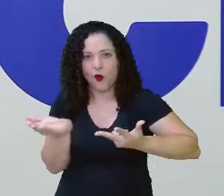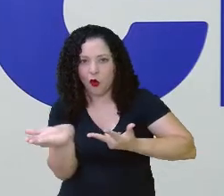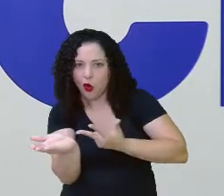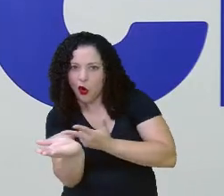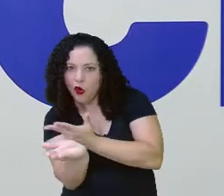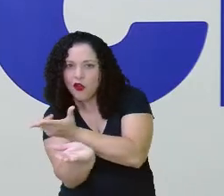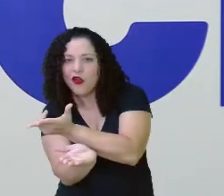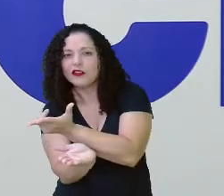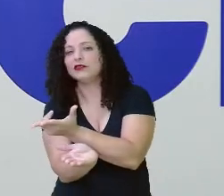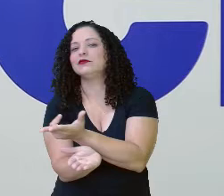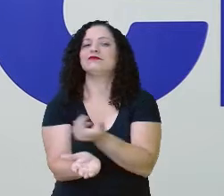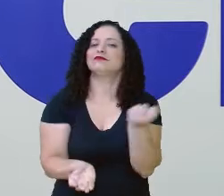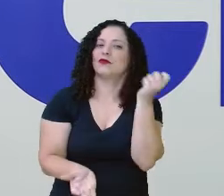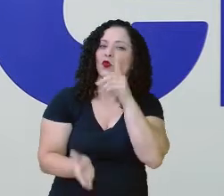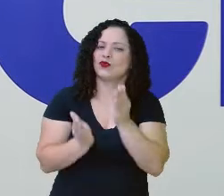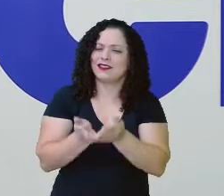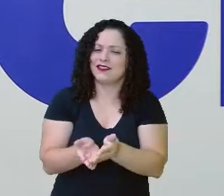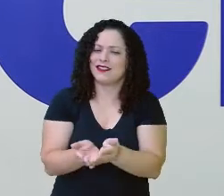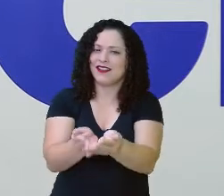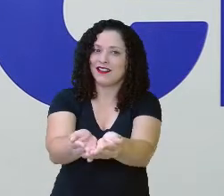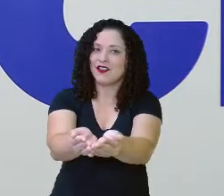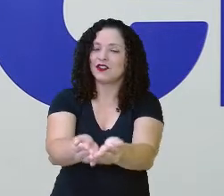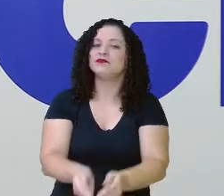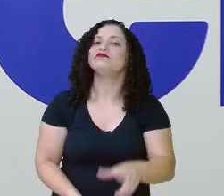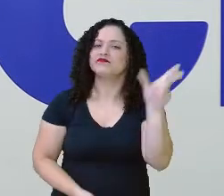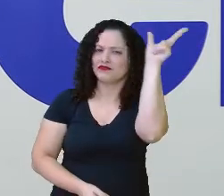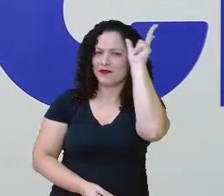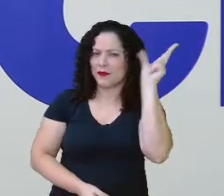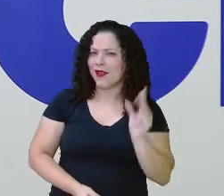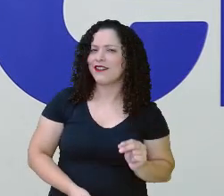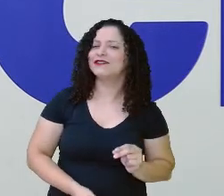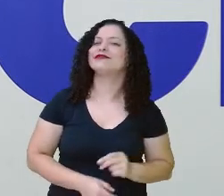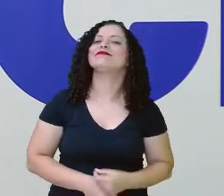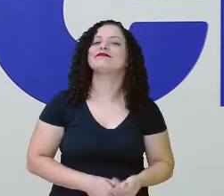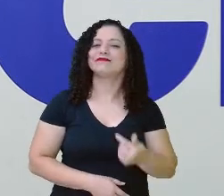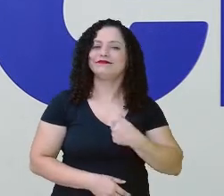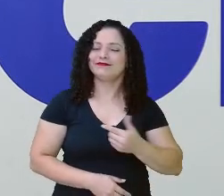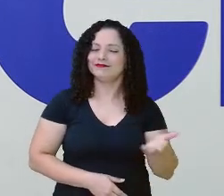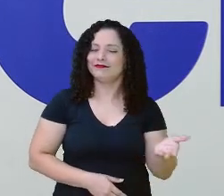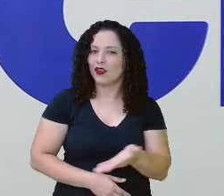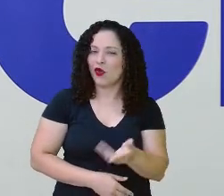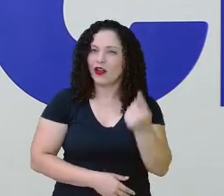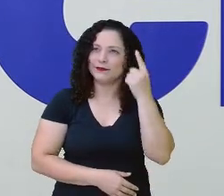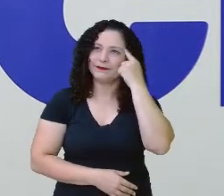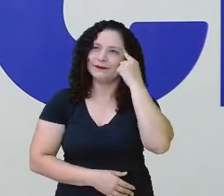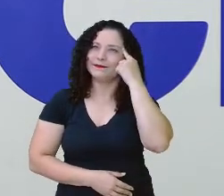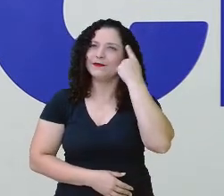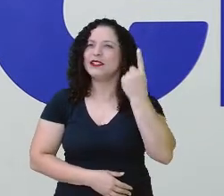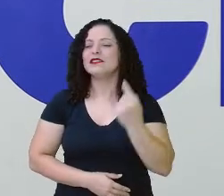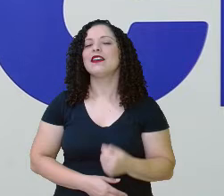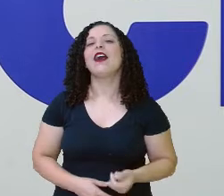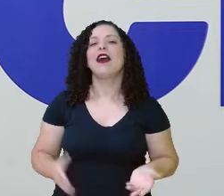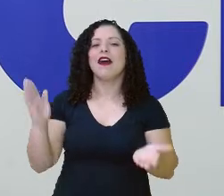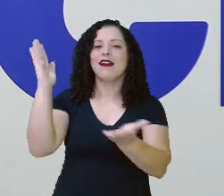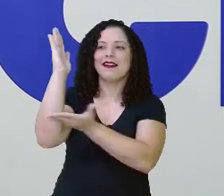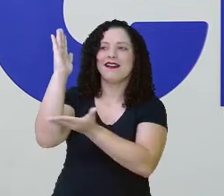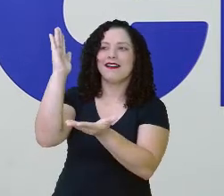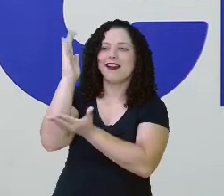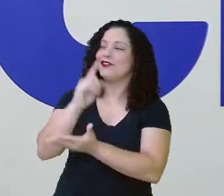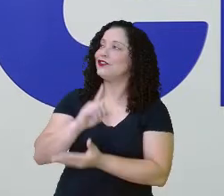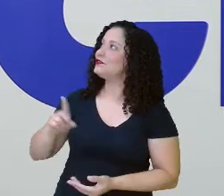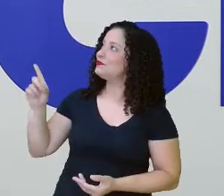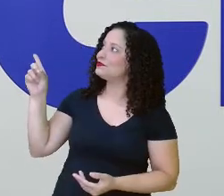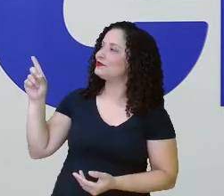você foi muito esperto. Muito bom. E despertou a curiosidade da gente, hein? Já fiquei aqui idealizando a garrafa que o professor tem aí na